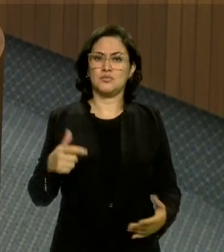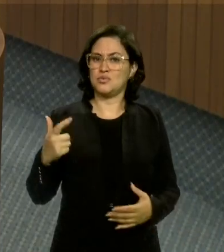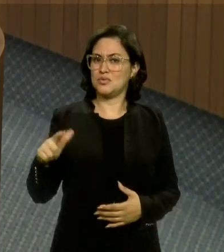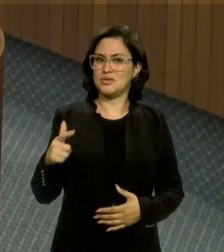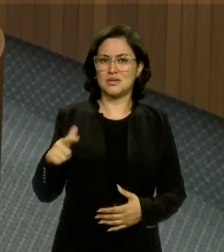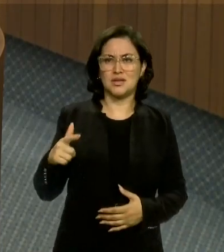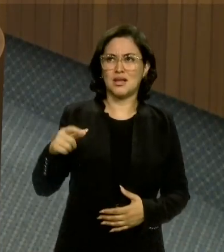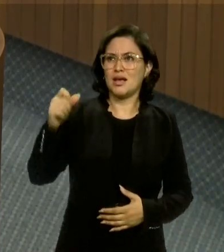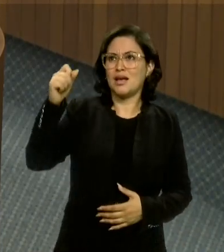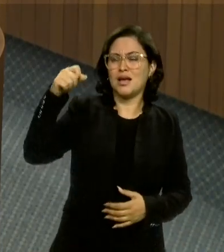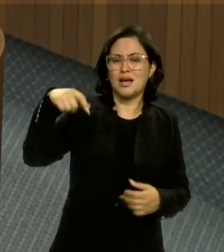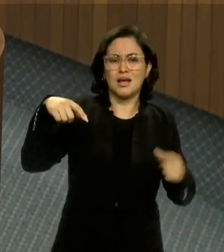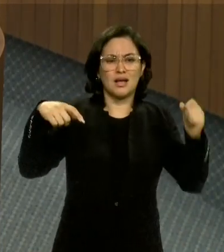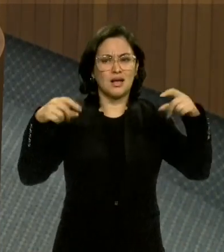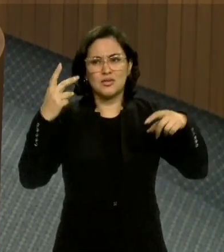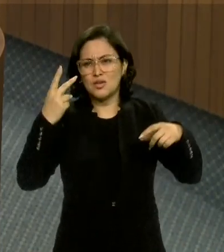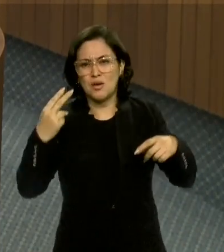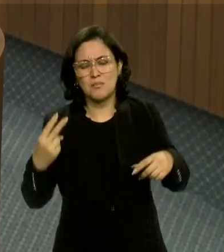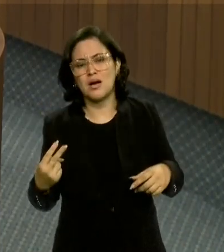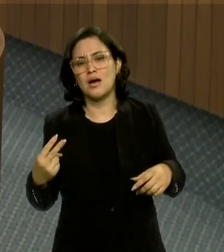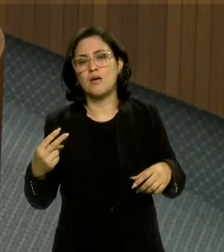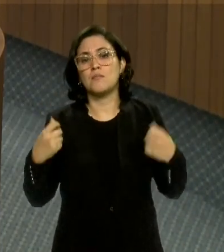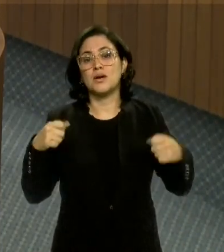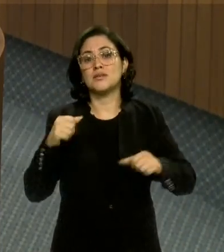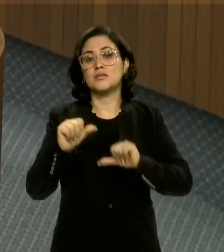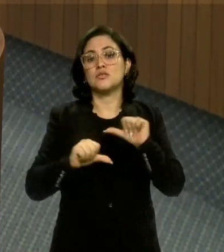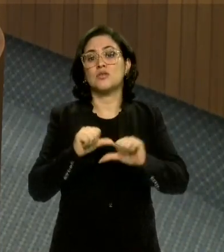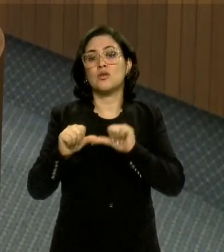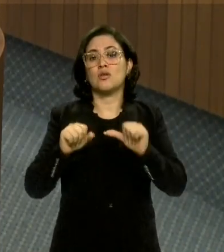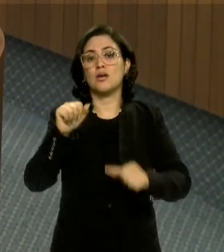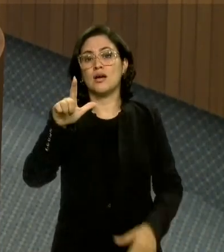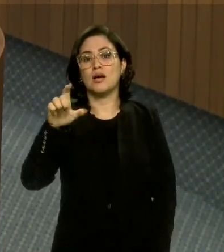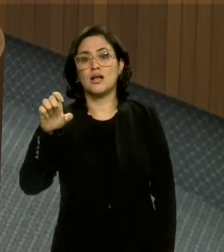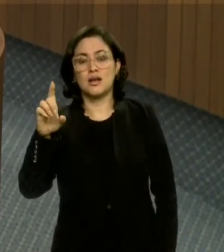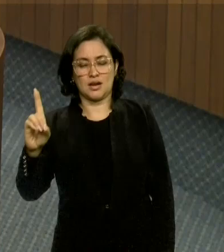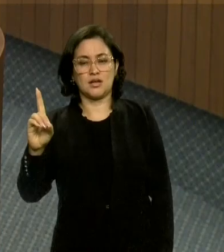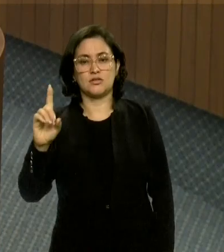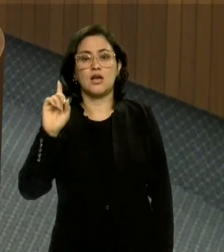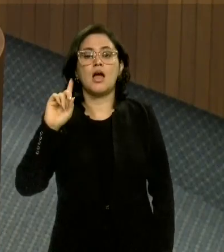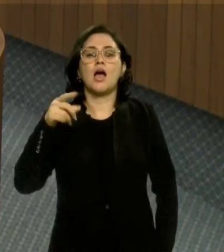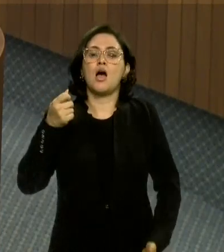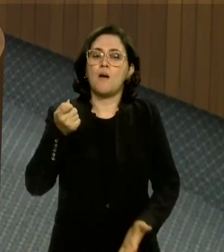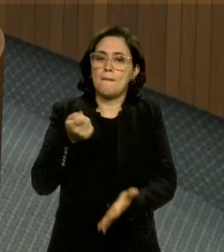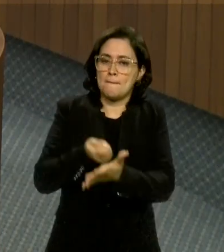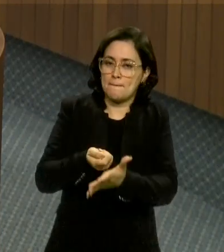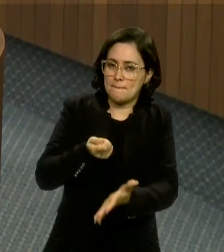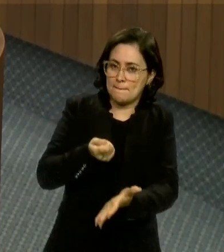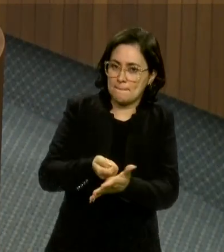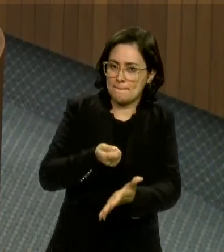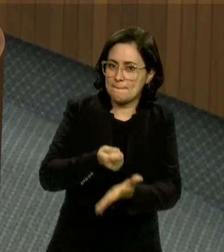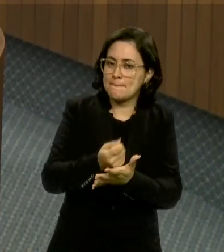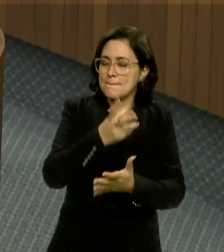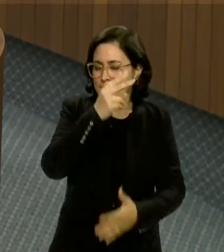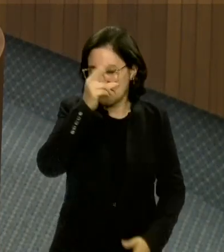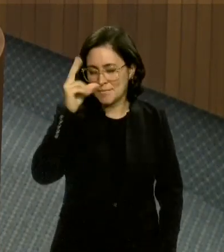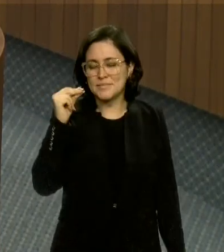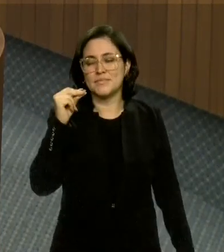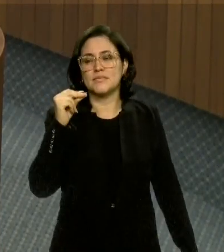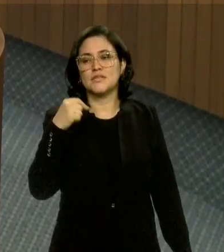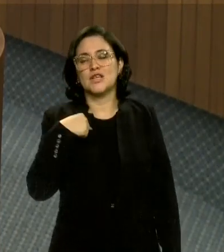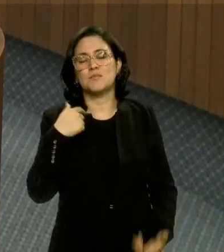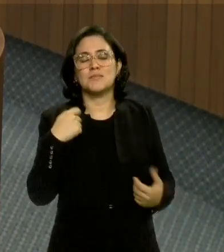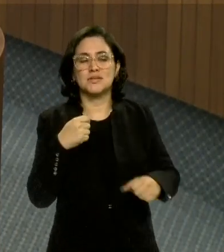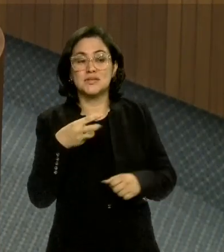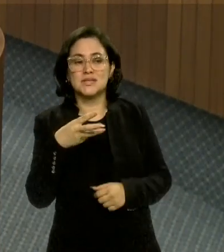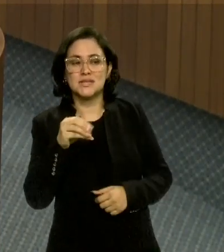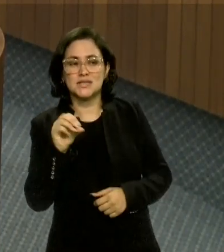Ele tem que trocar por LED. Então, ele está cumprindo a obrigação Mas, 30 segundos, viu, presidente? Tendo em vista